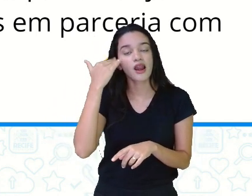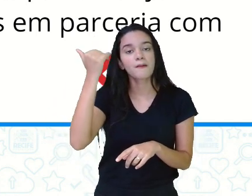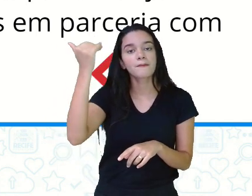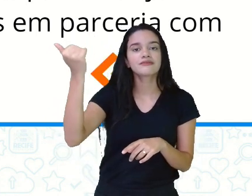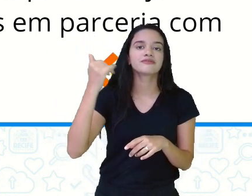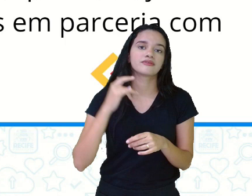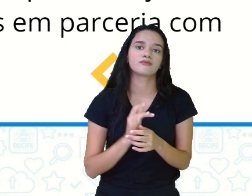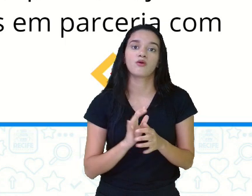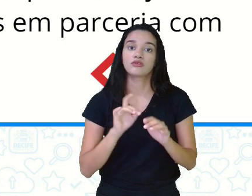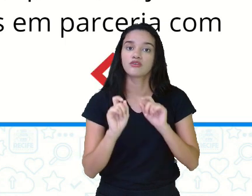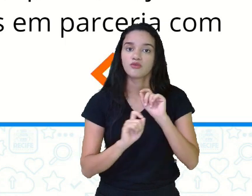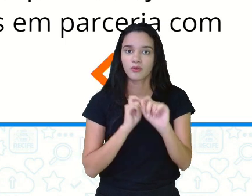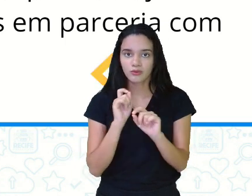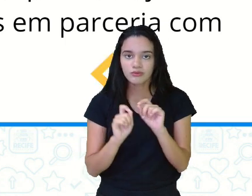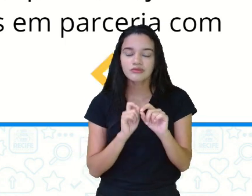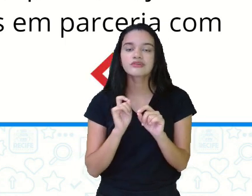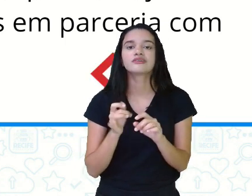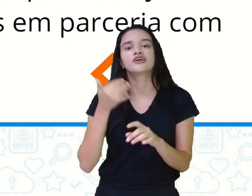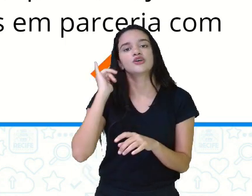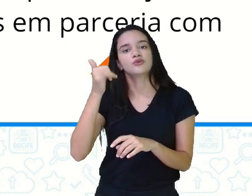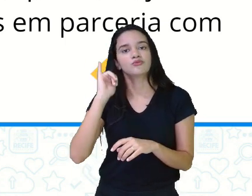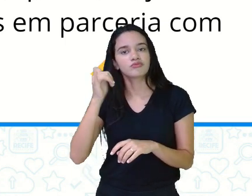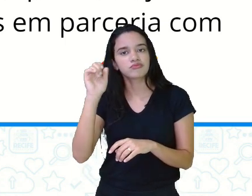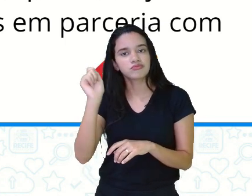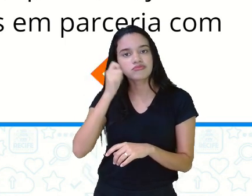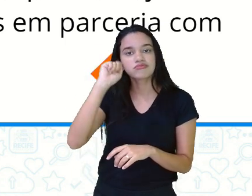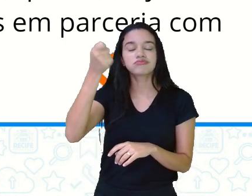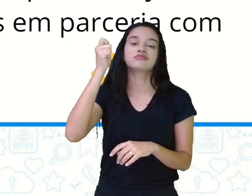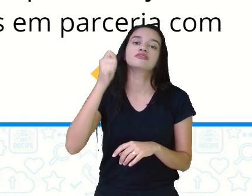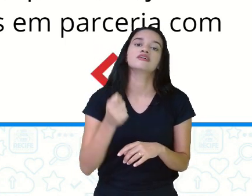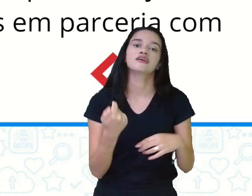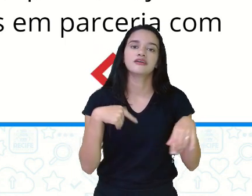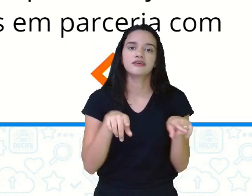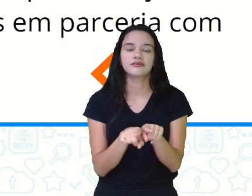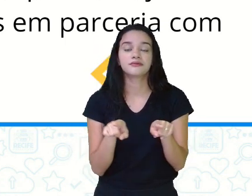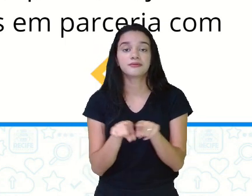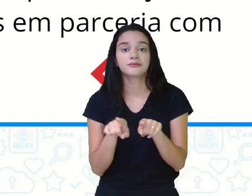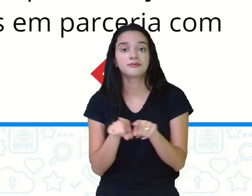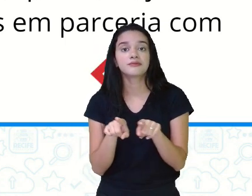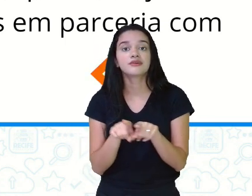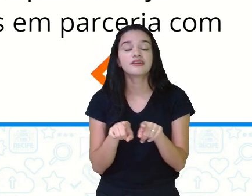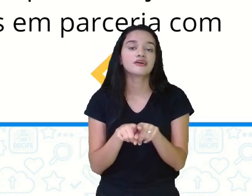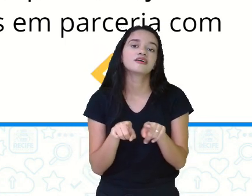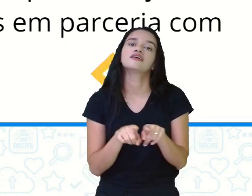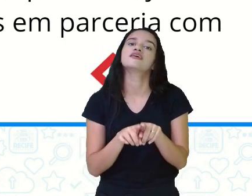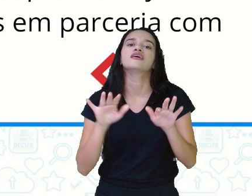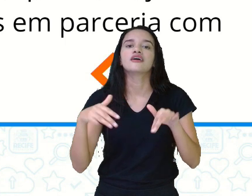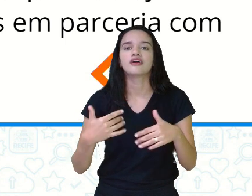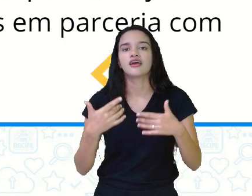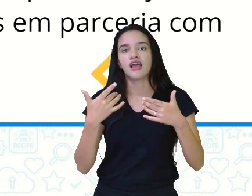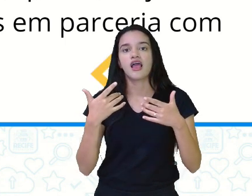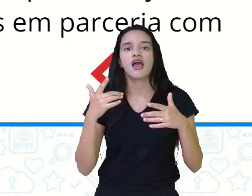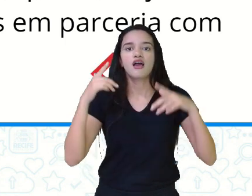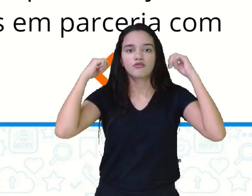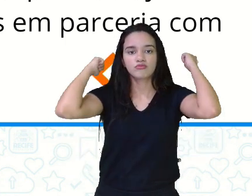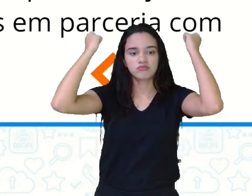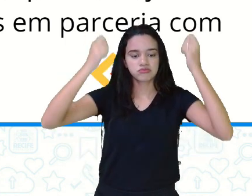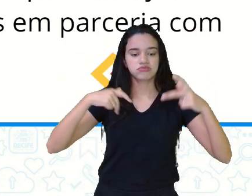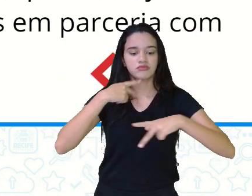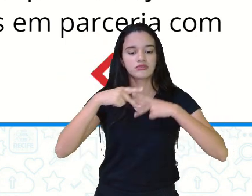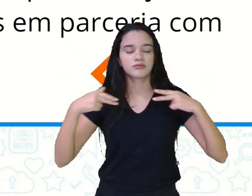público infantil, além dos contos de fadas sacisas, destacam-se Chapeuzinhos Coloridos, As